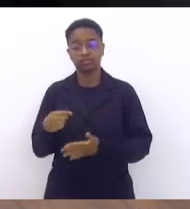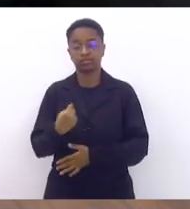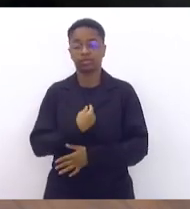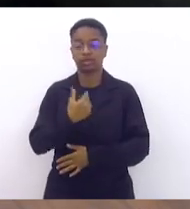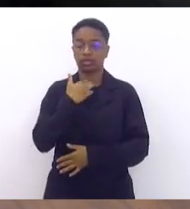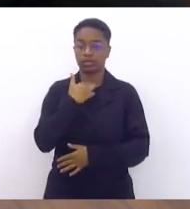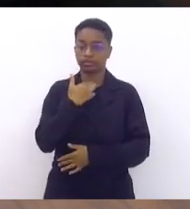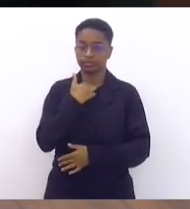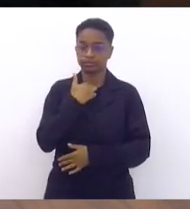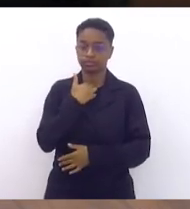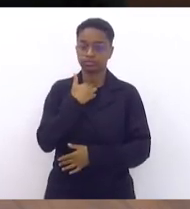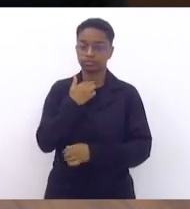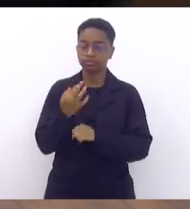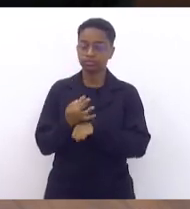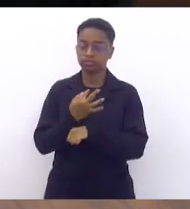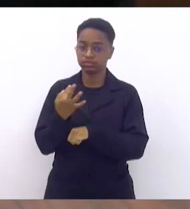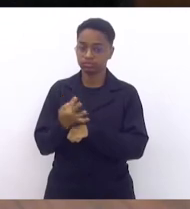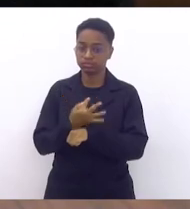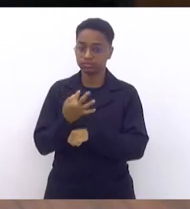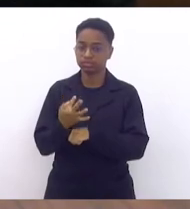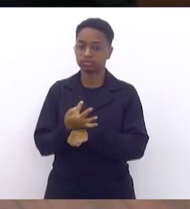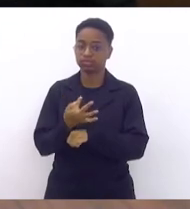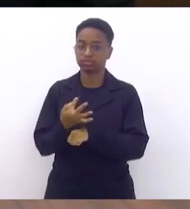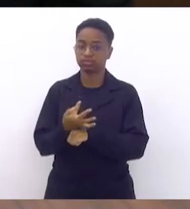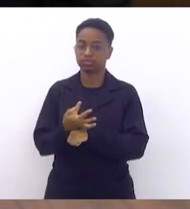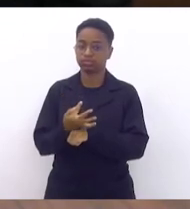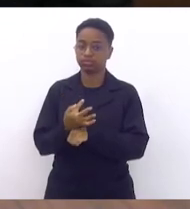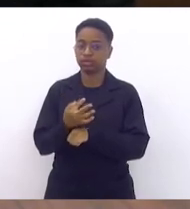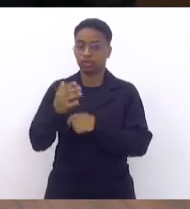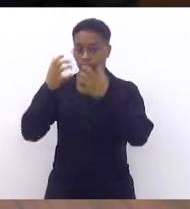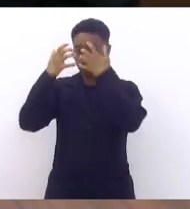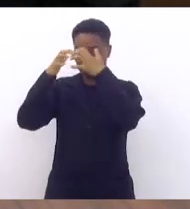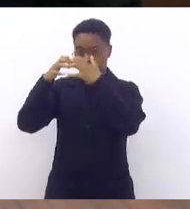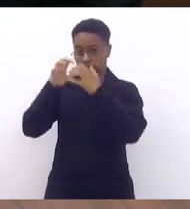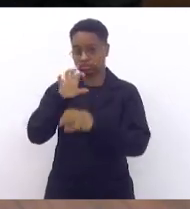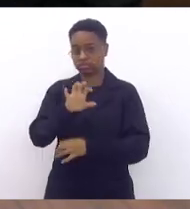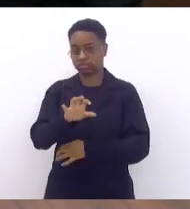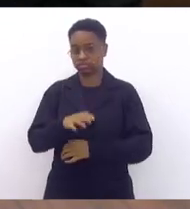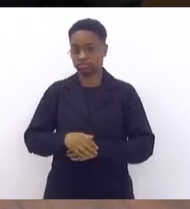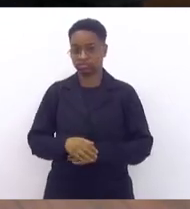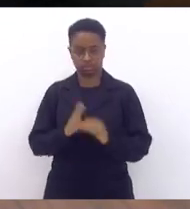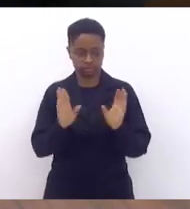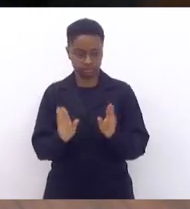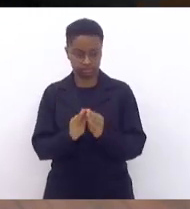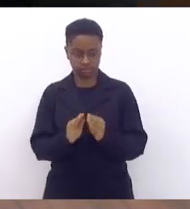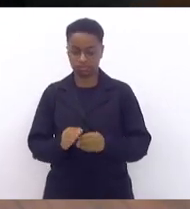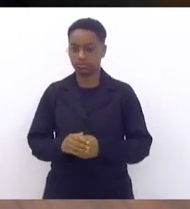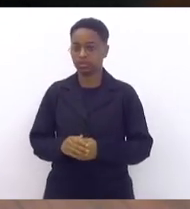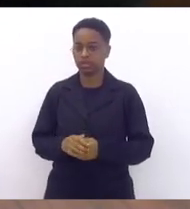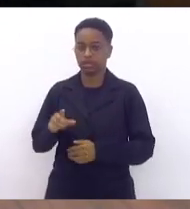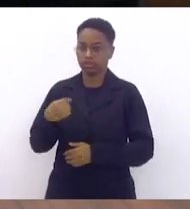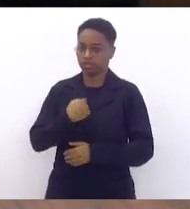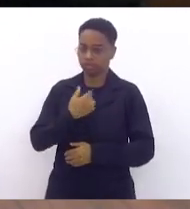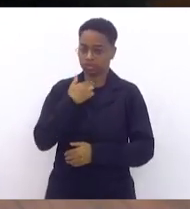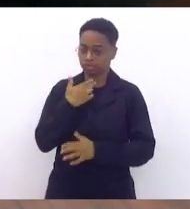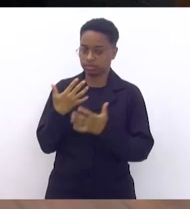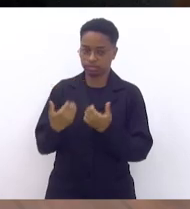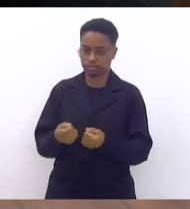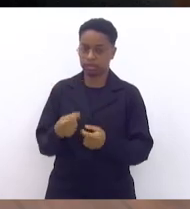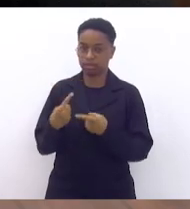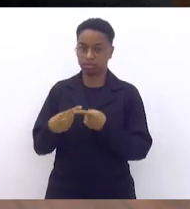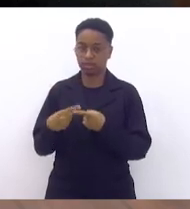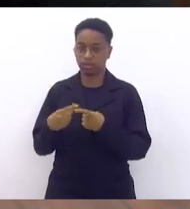podemos suportar esse tipo de pensamento. Para concluir... Não podemos, porque